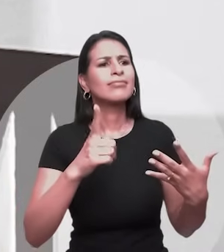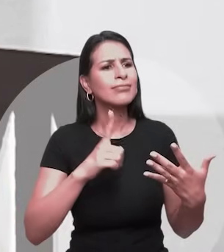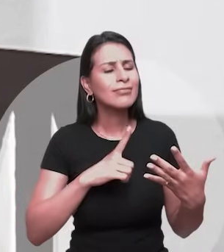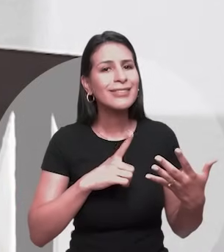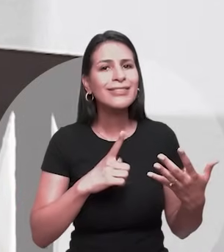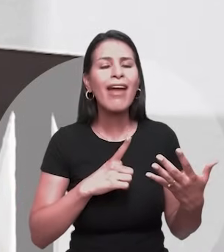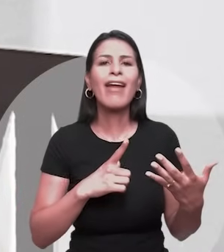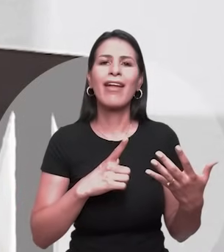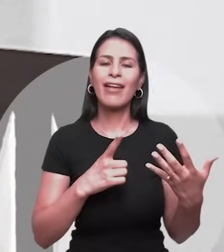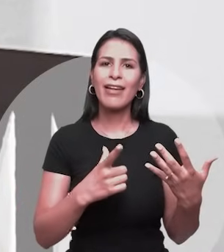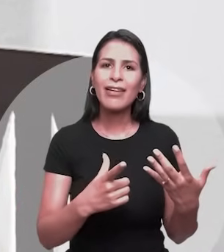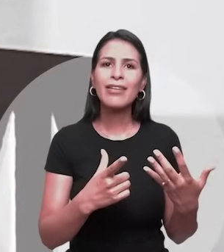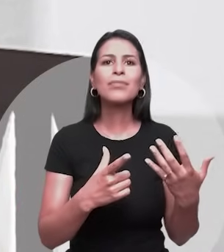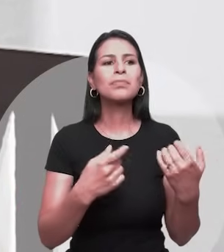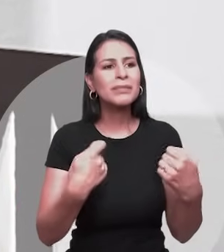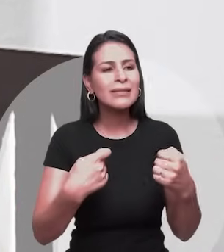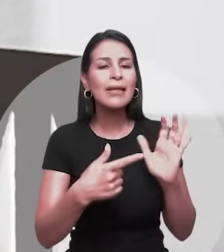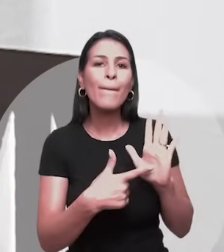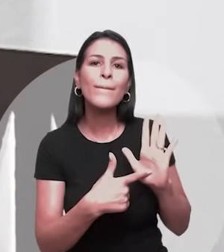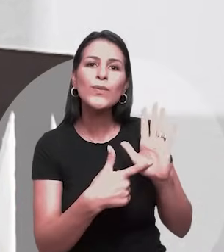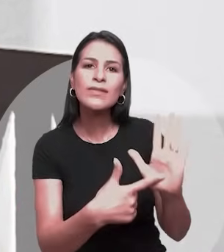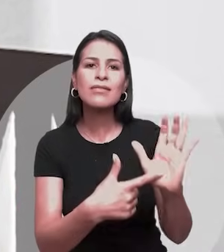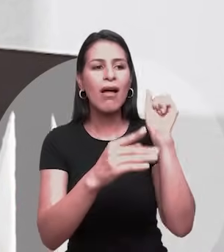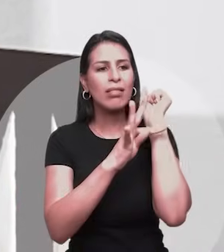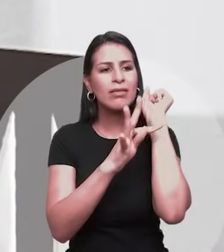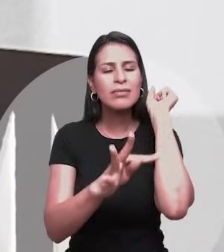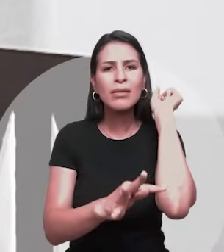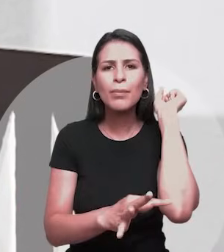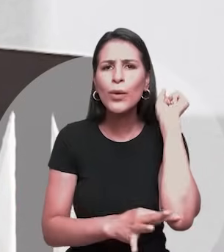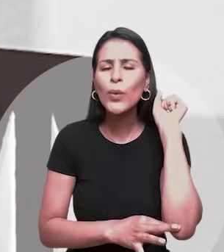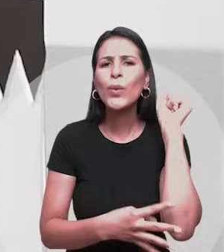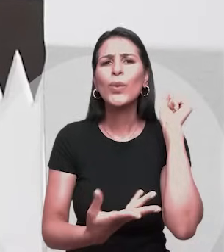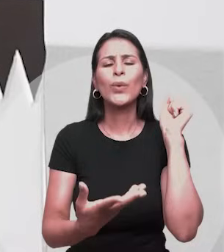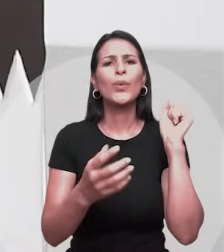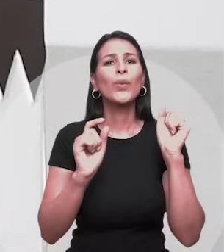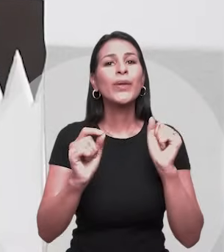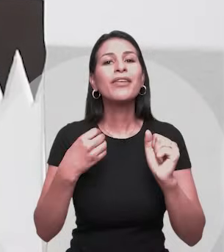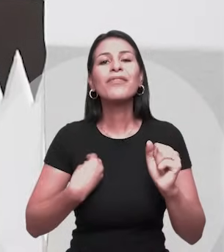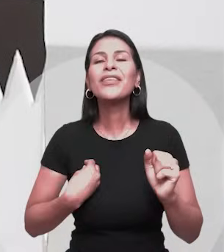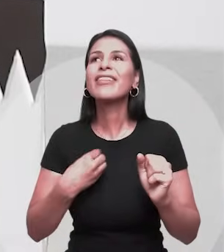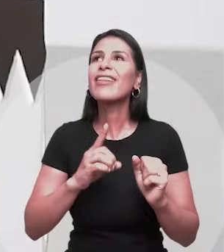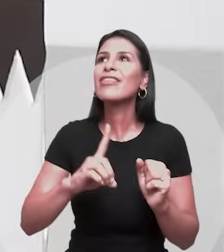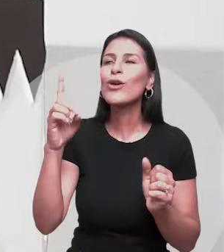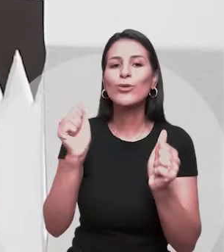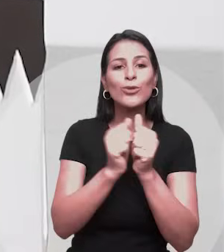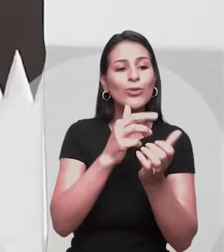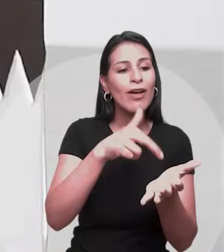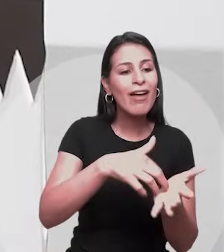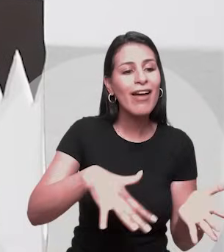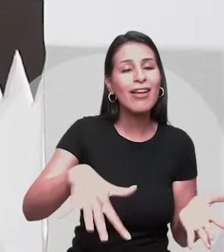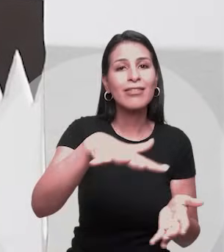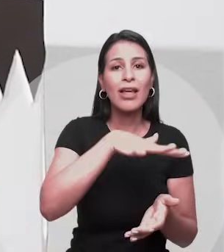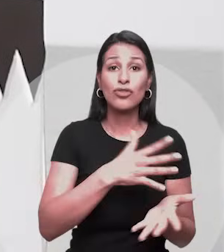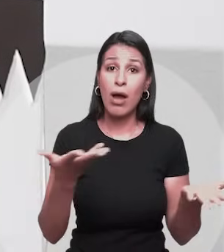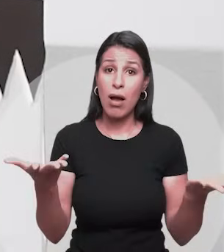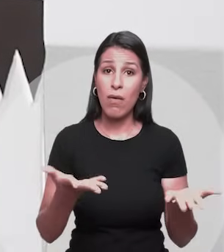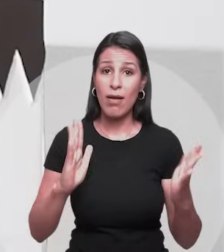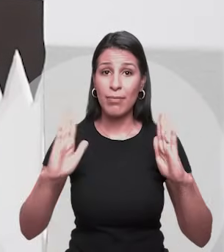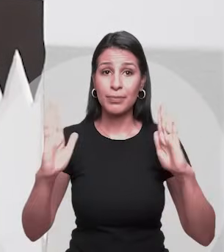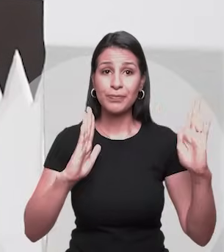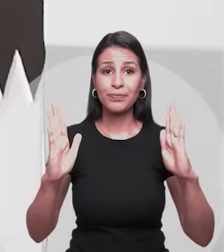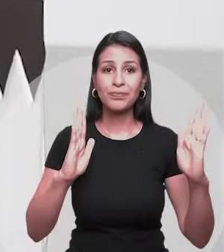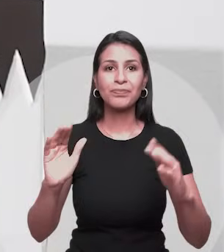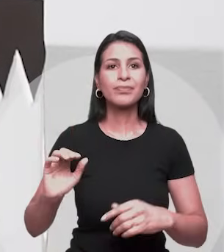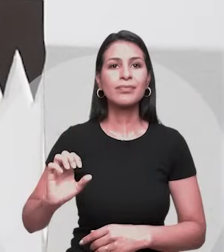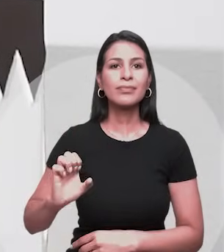sua presença no mundo, na realidade que nos cerca. É tempo de epifania, é tempo